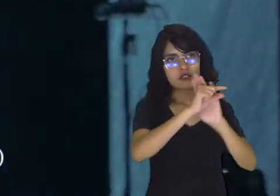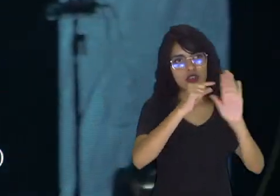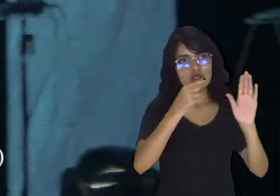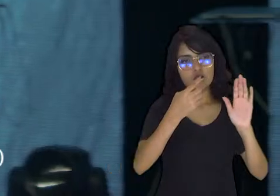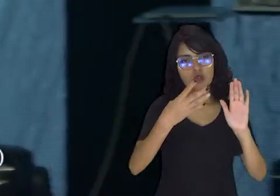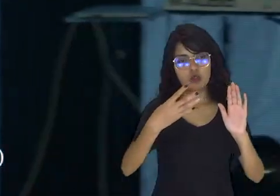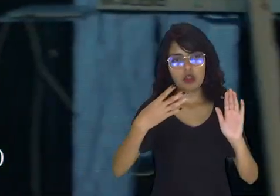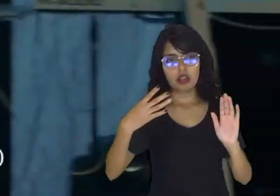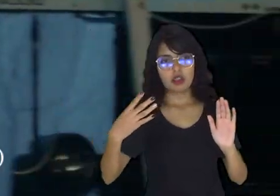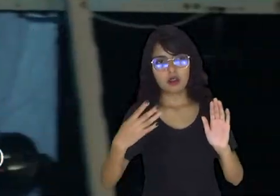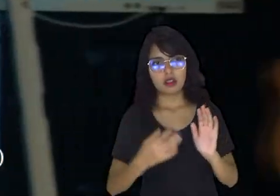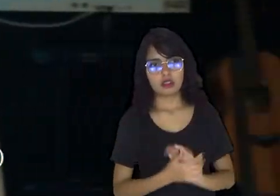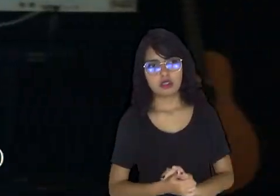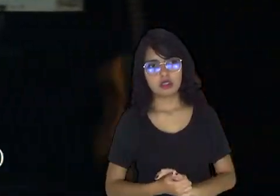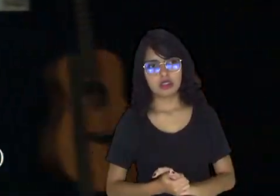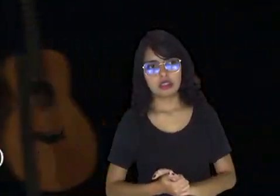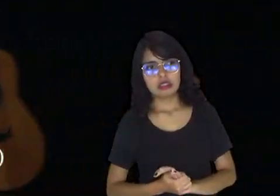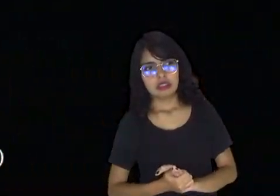Ó Luizinho.